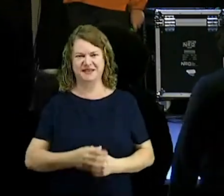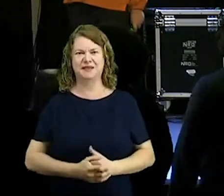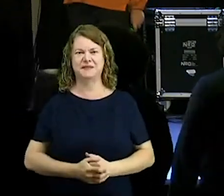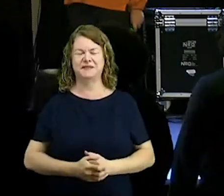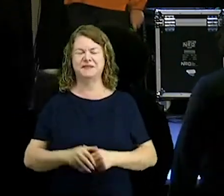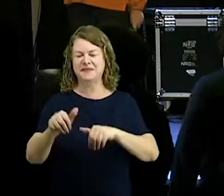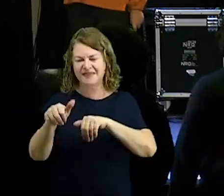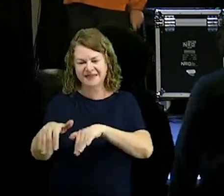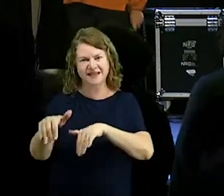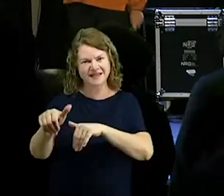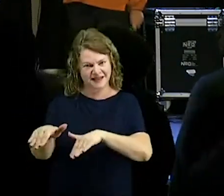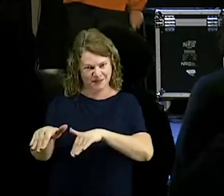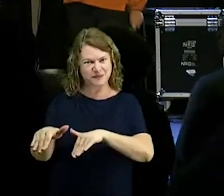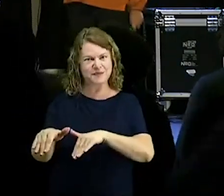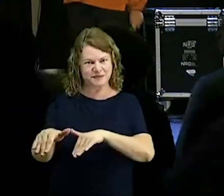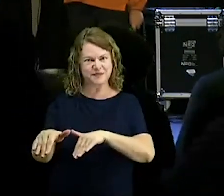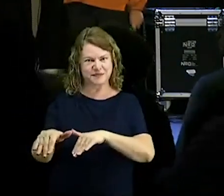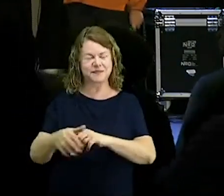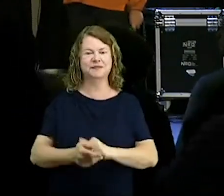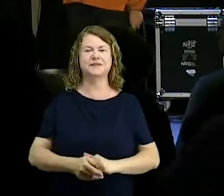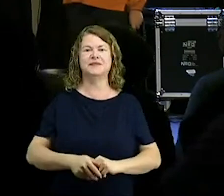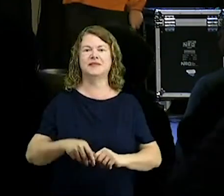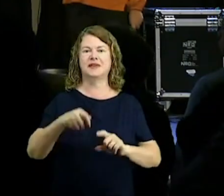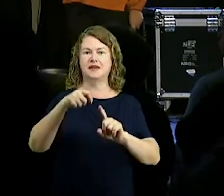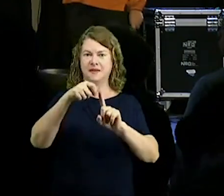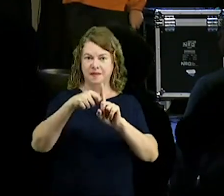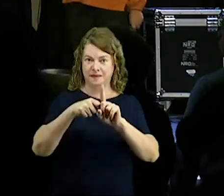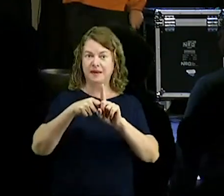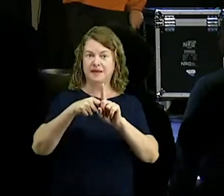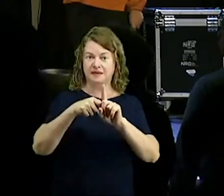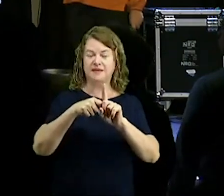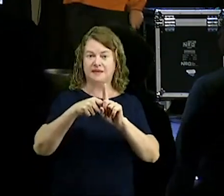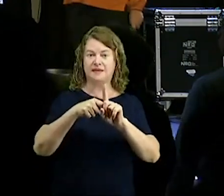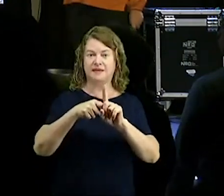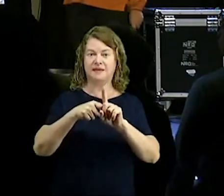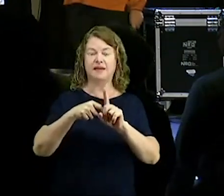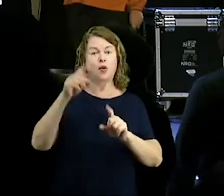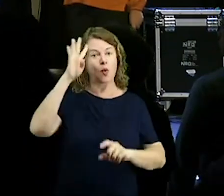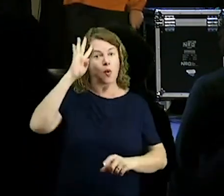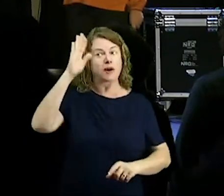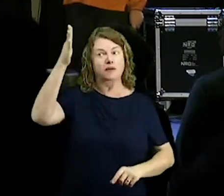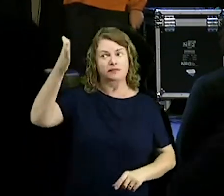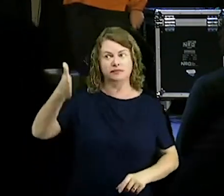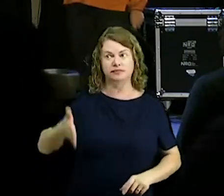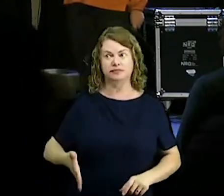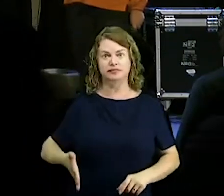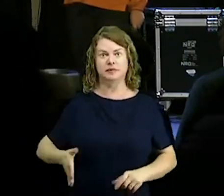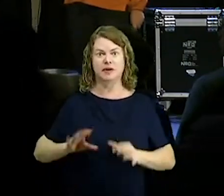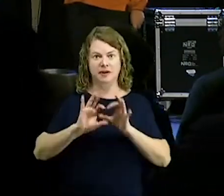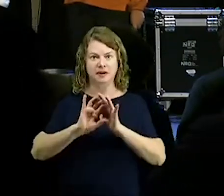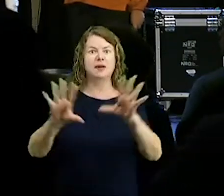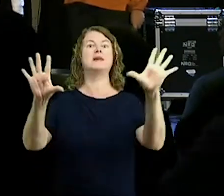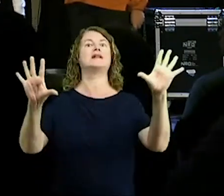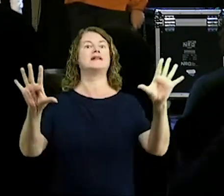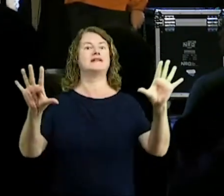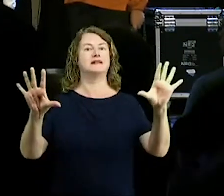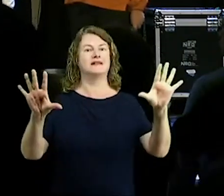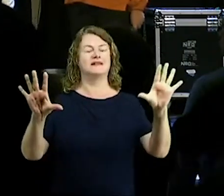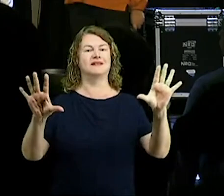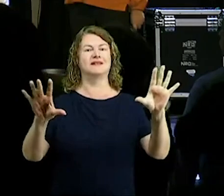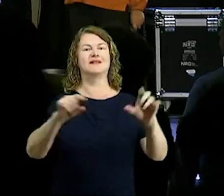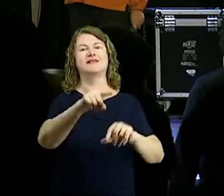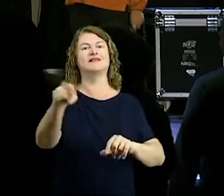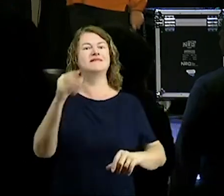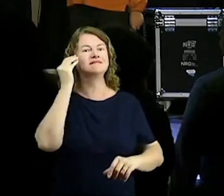Setembro é um mês de quarta-feira e de libertação. Não perca. Setembro. Você vai ver coisas que você nunca viu. Para você dizer